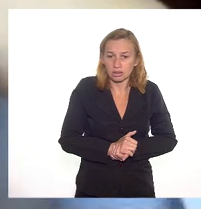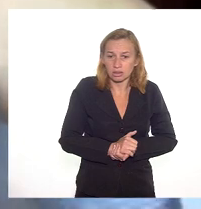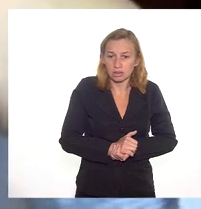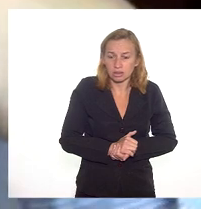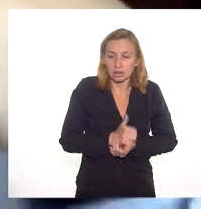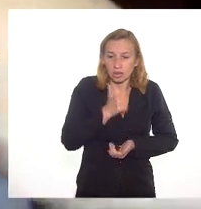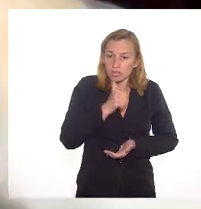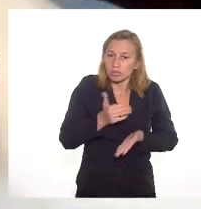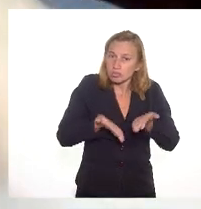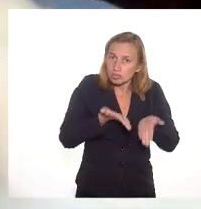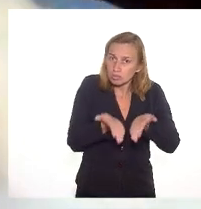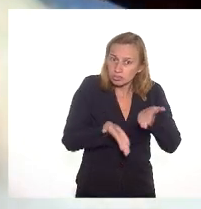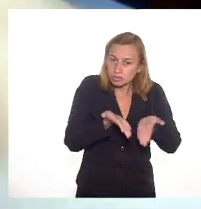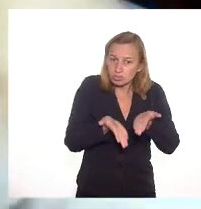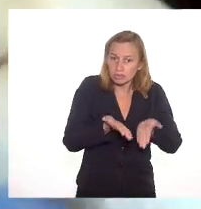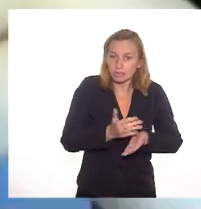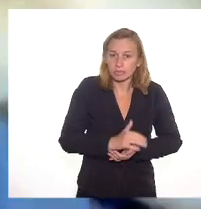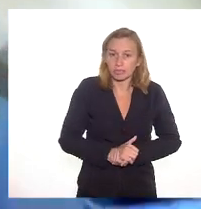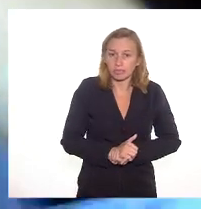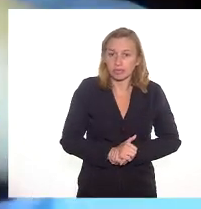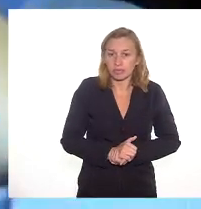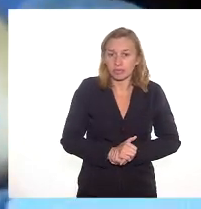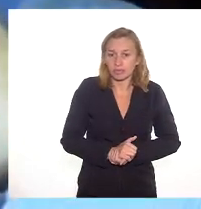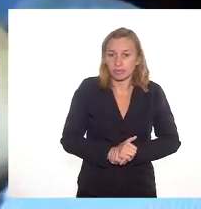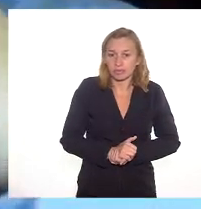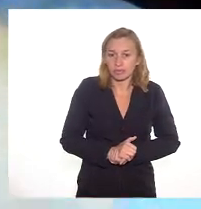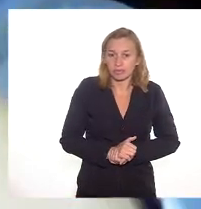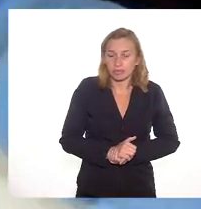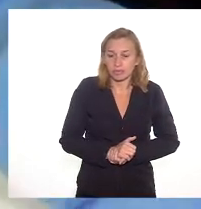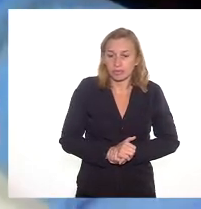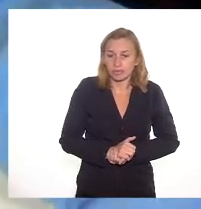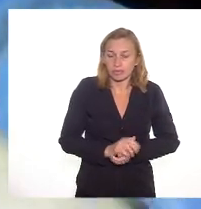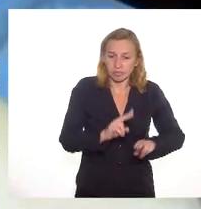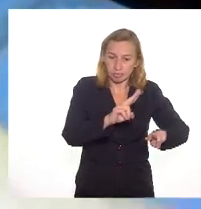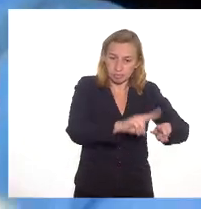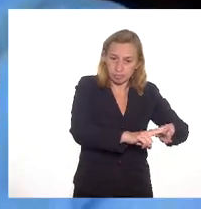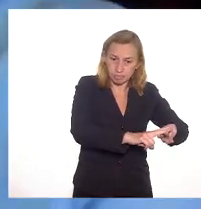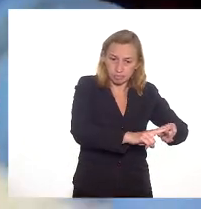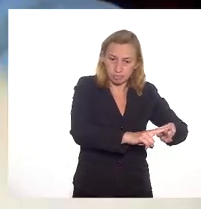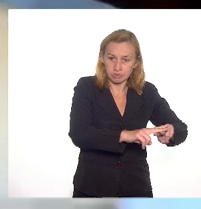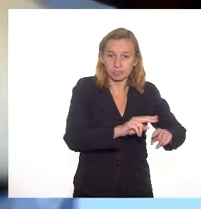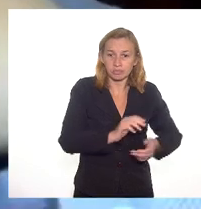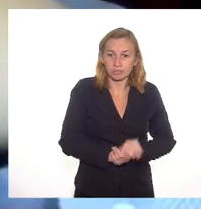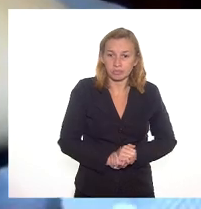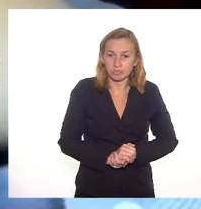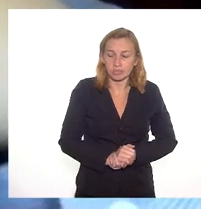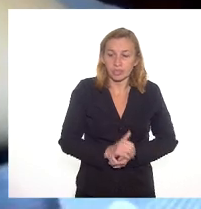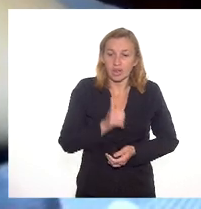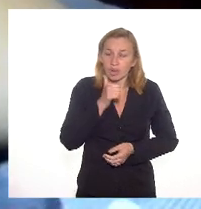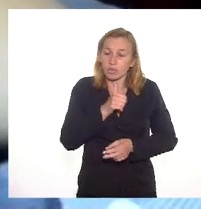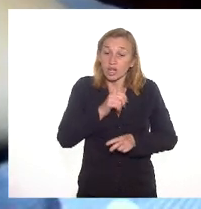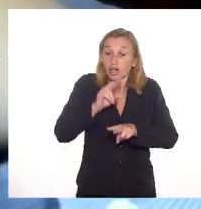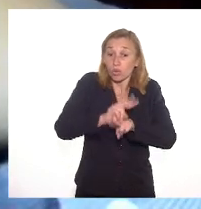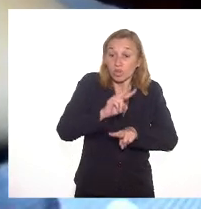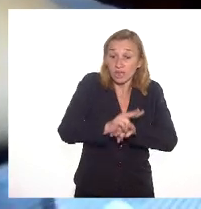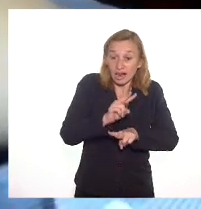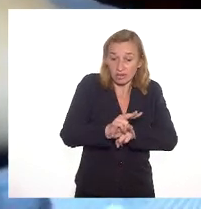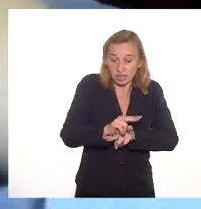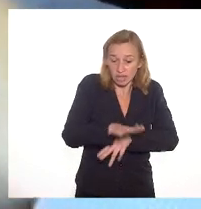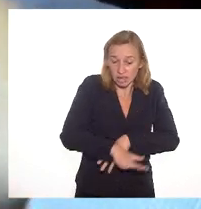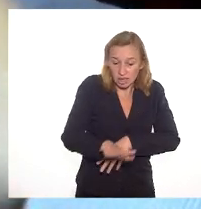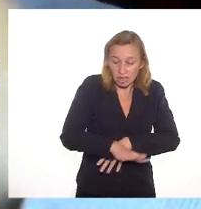Uma cuidadora, ela foi presa nessa rede,